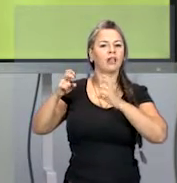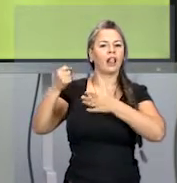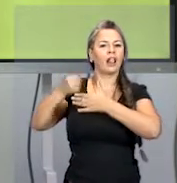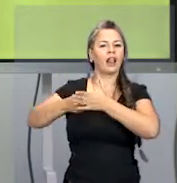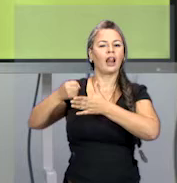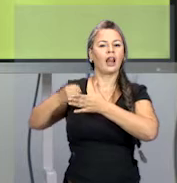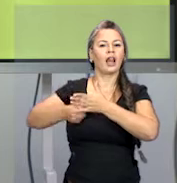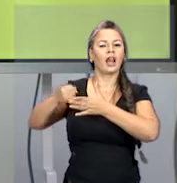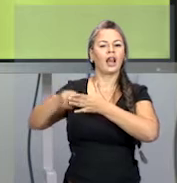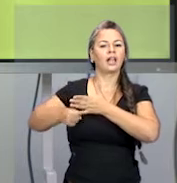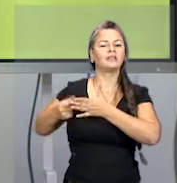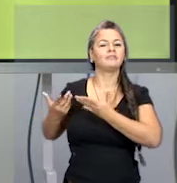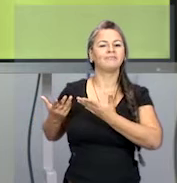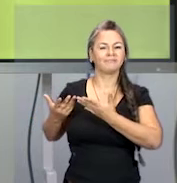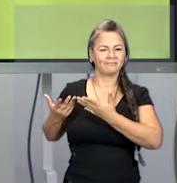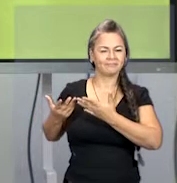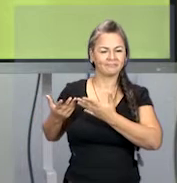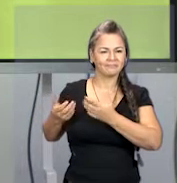Então,